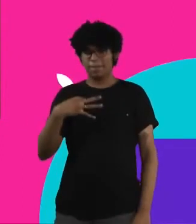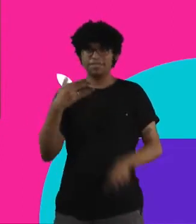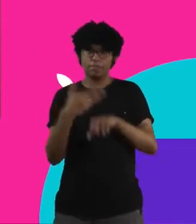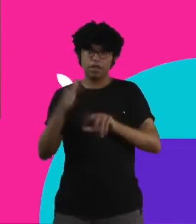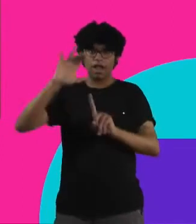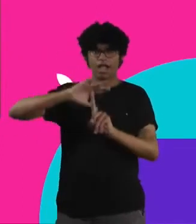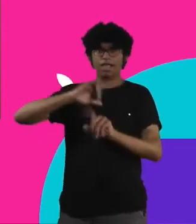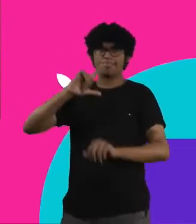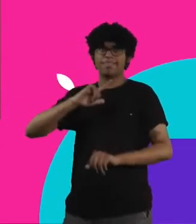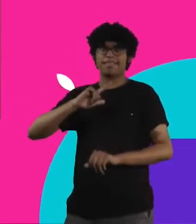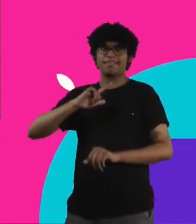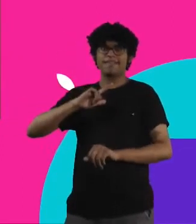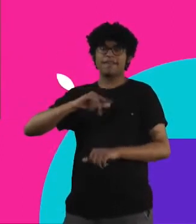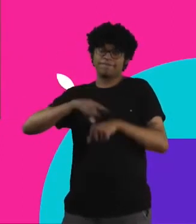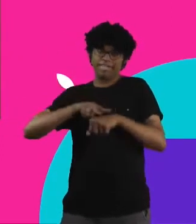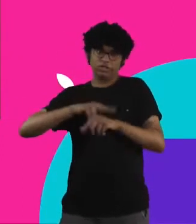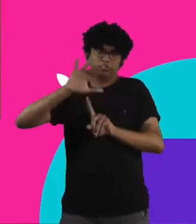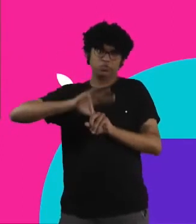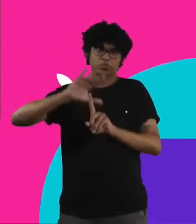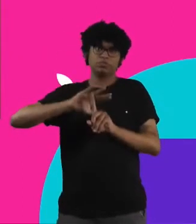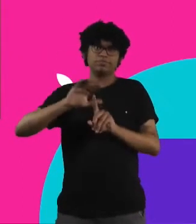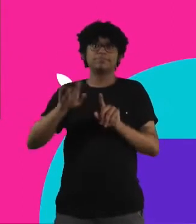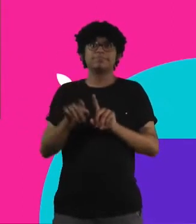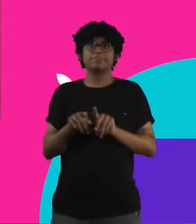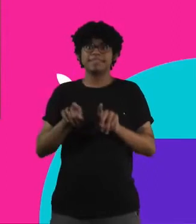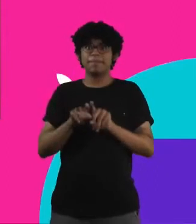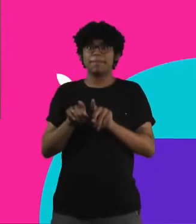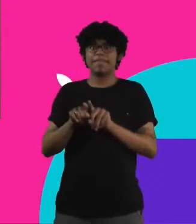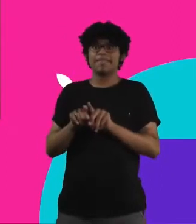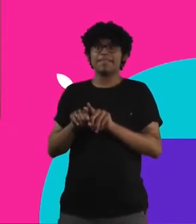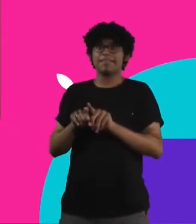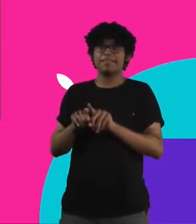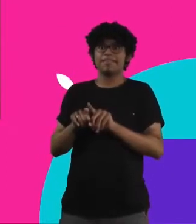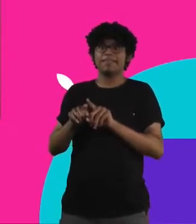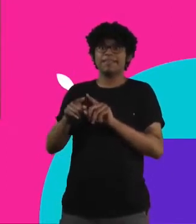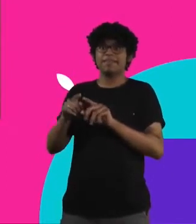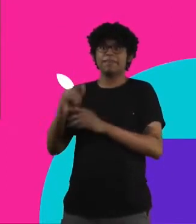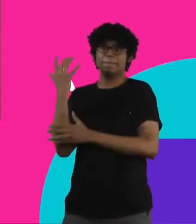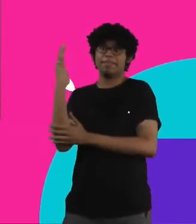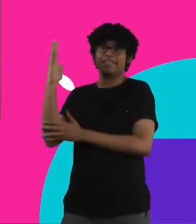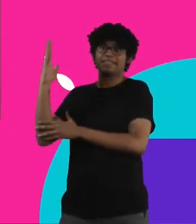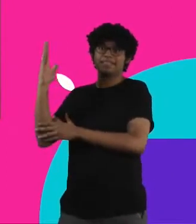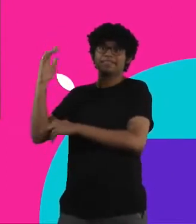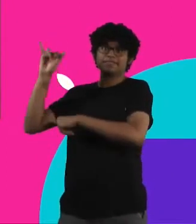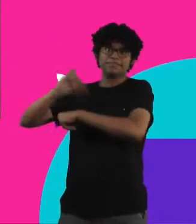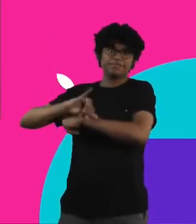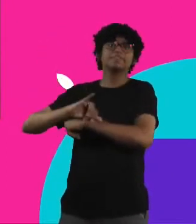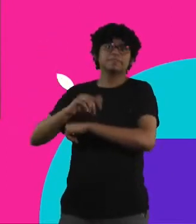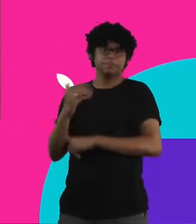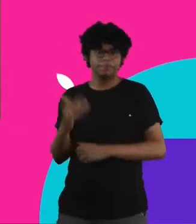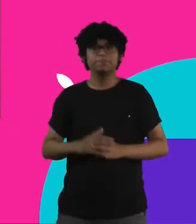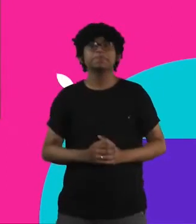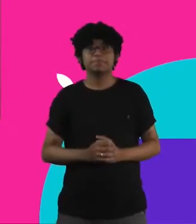mim tem uma parede verde e salmão e uma planta assim em cima no alto atrás de mim.